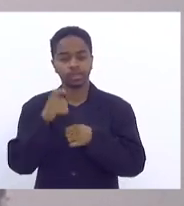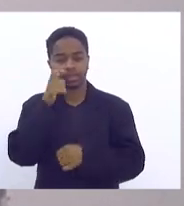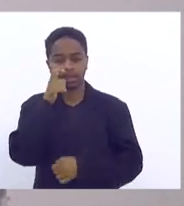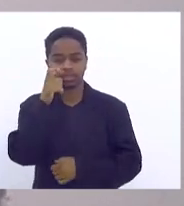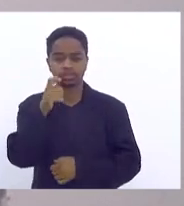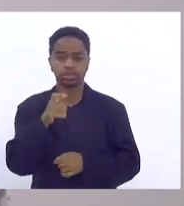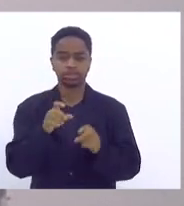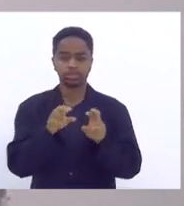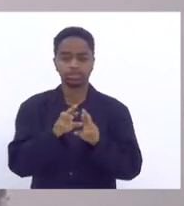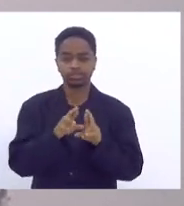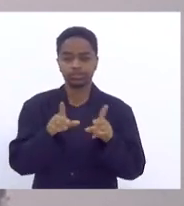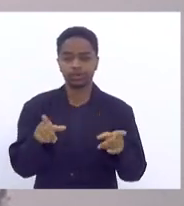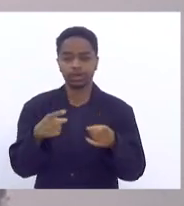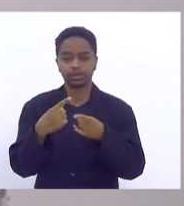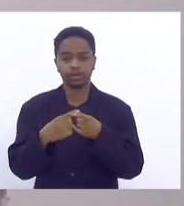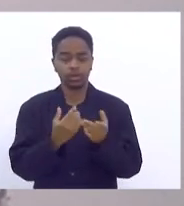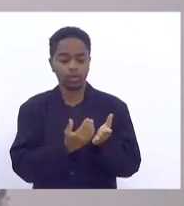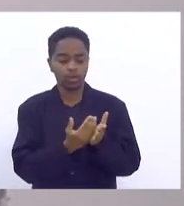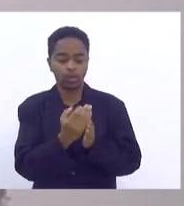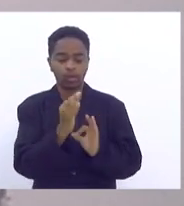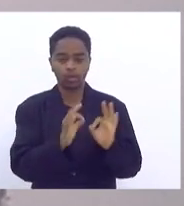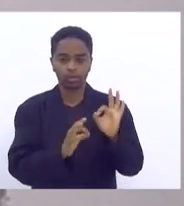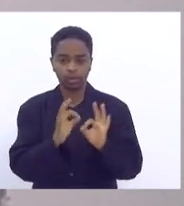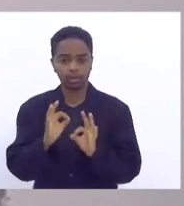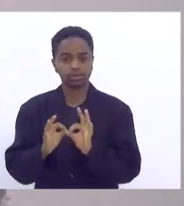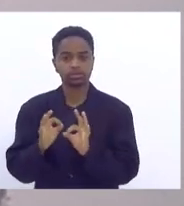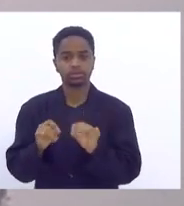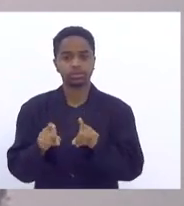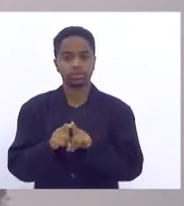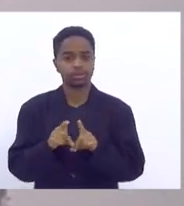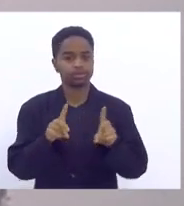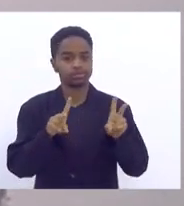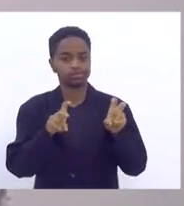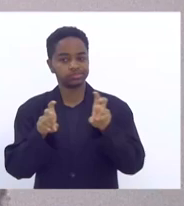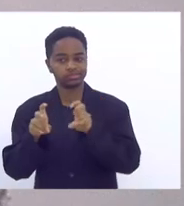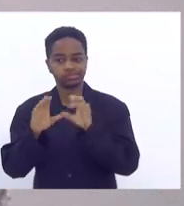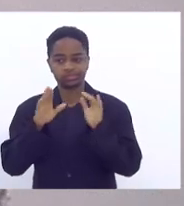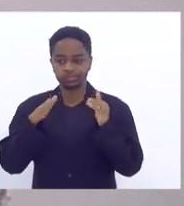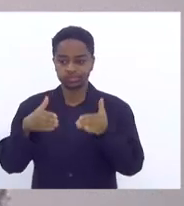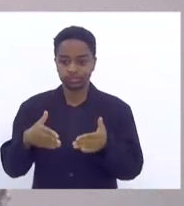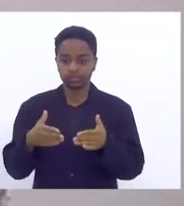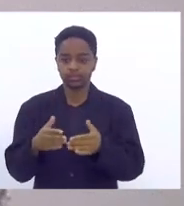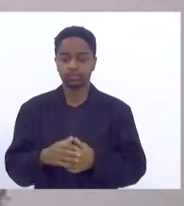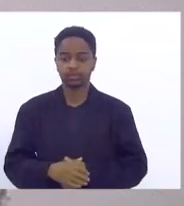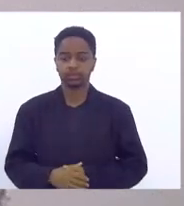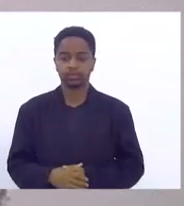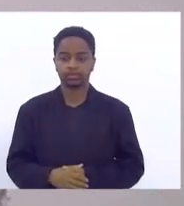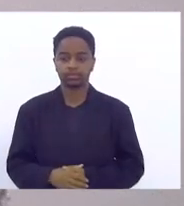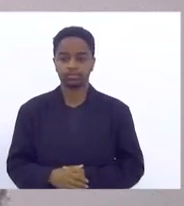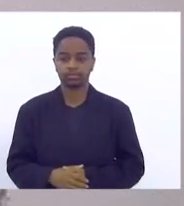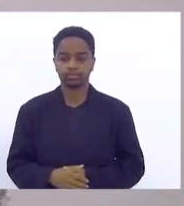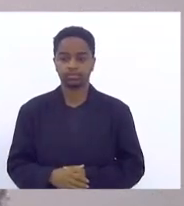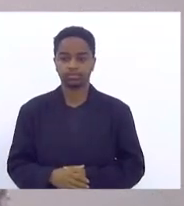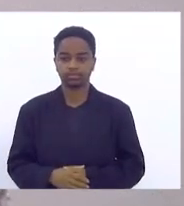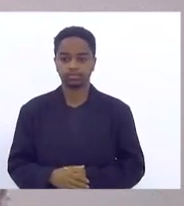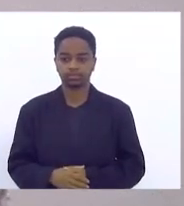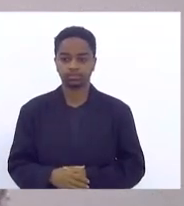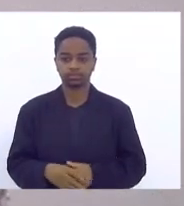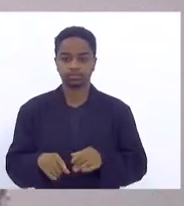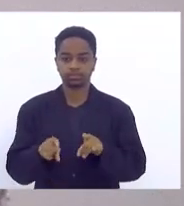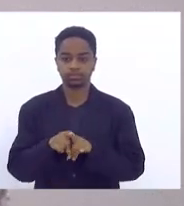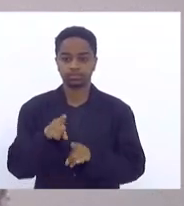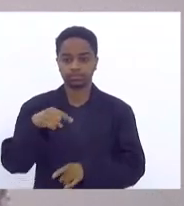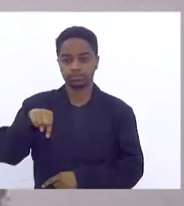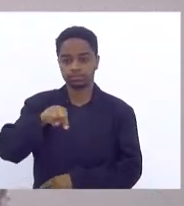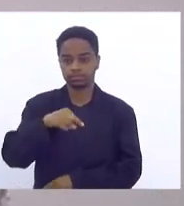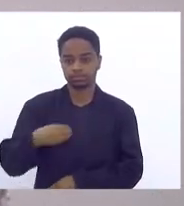da da organização dele pra temática e com a presença de